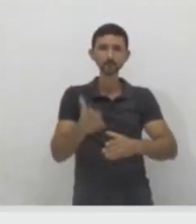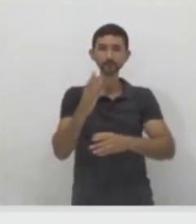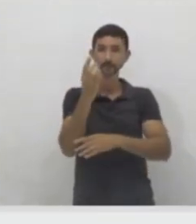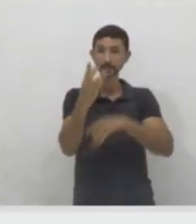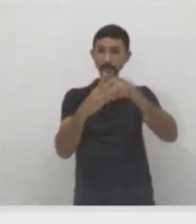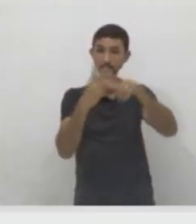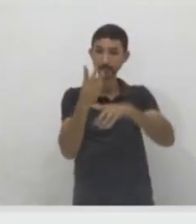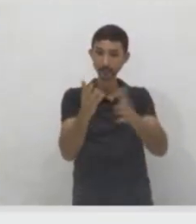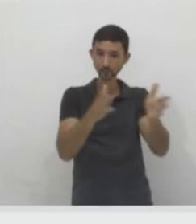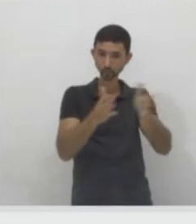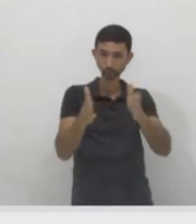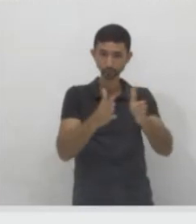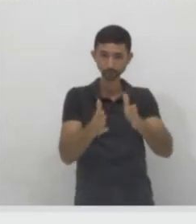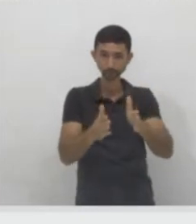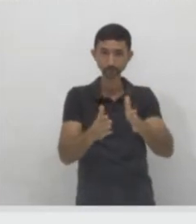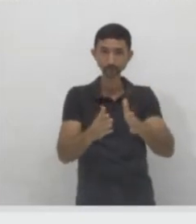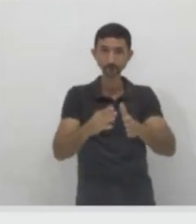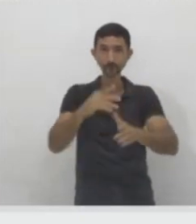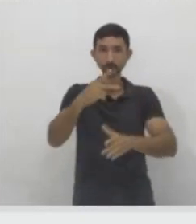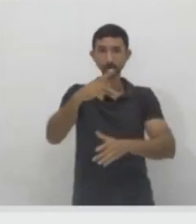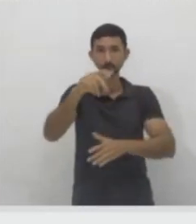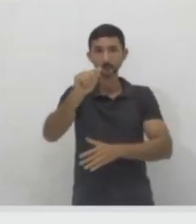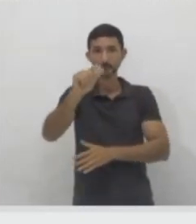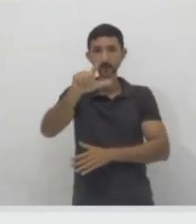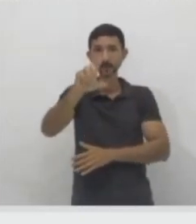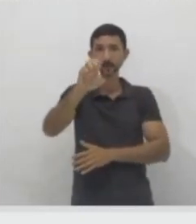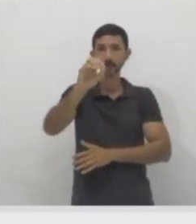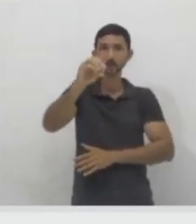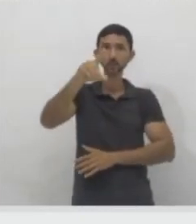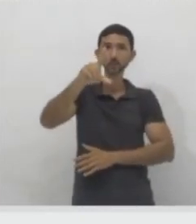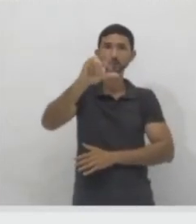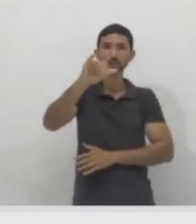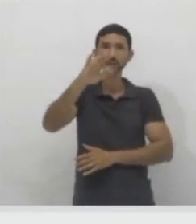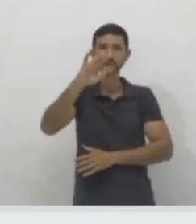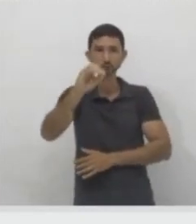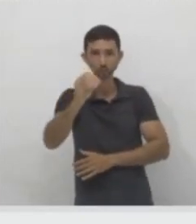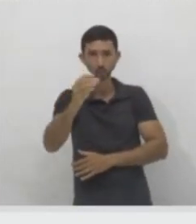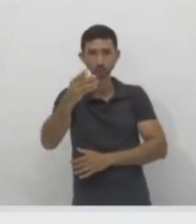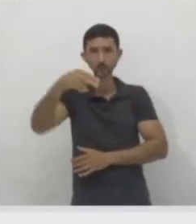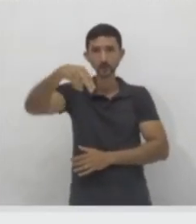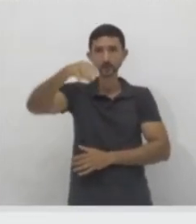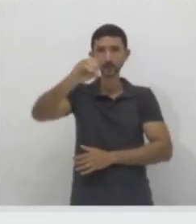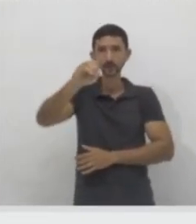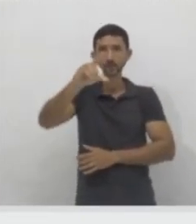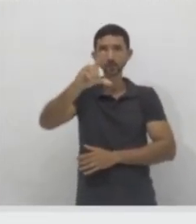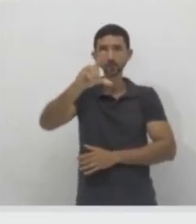o Paleolítico, o Neolítico e a Idade dos Metais.